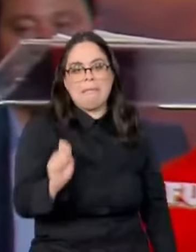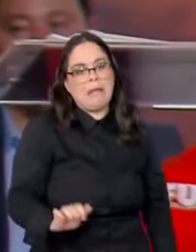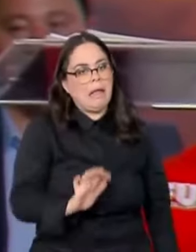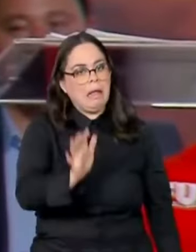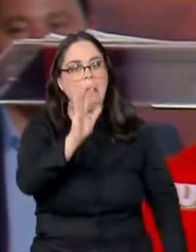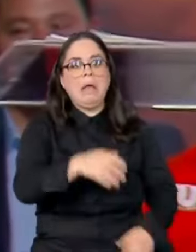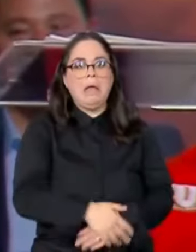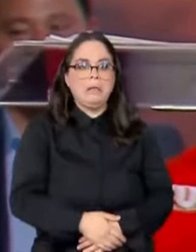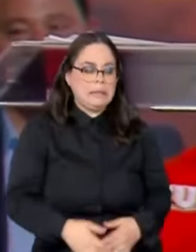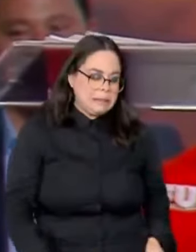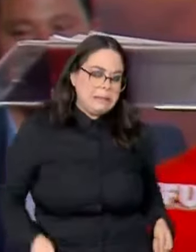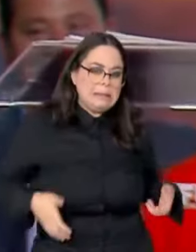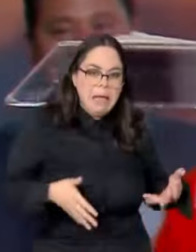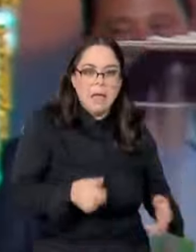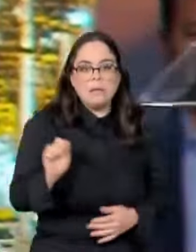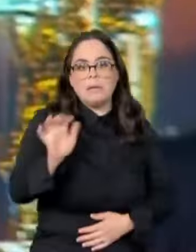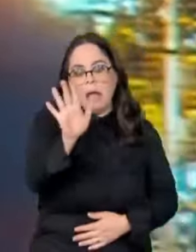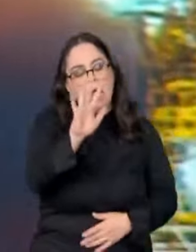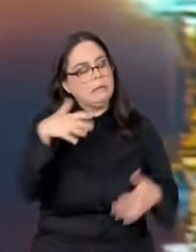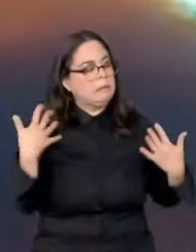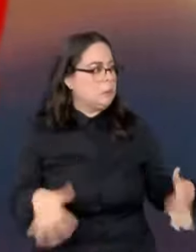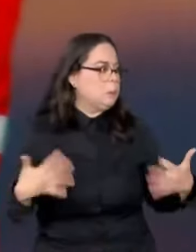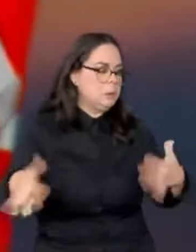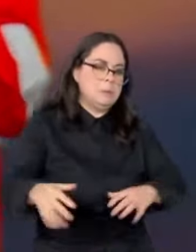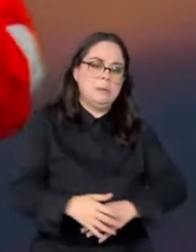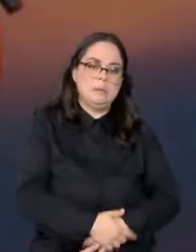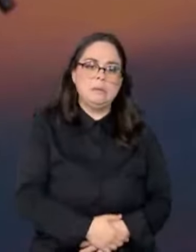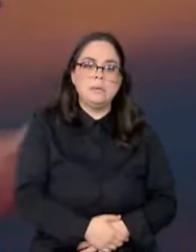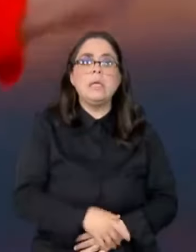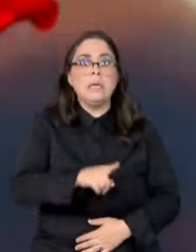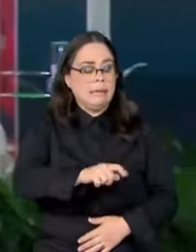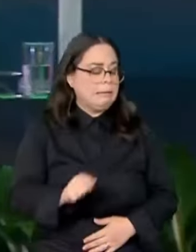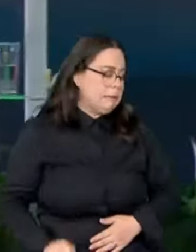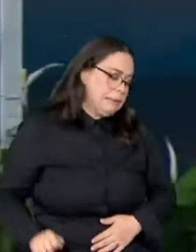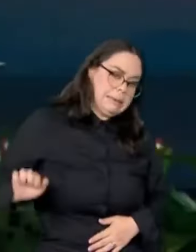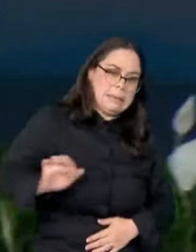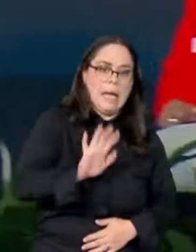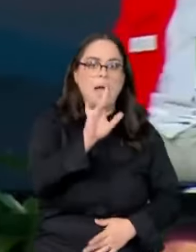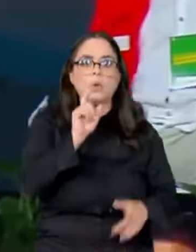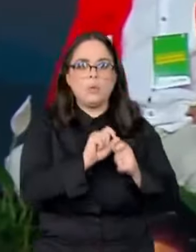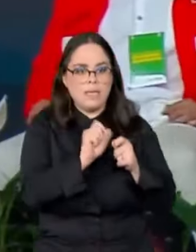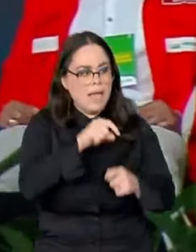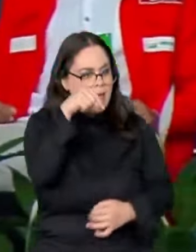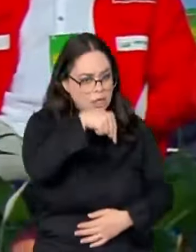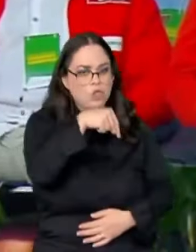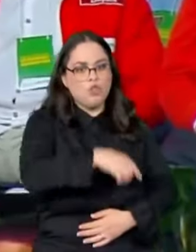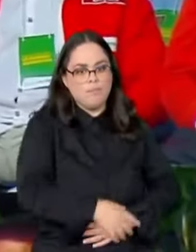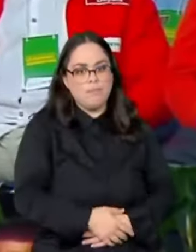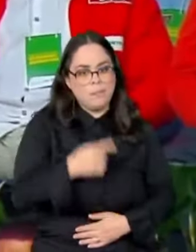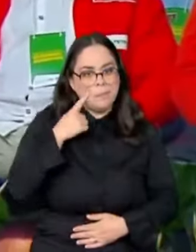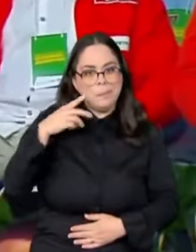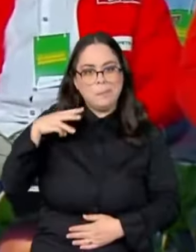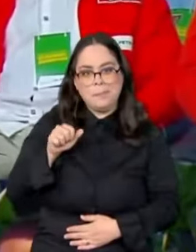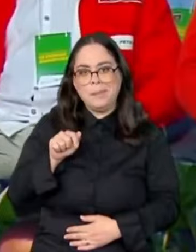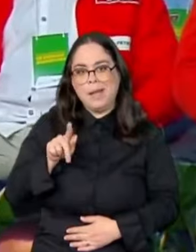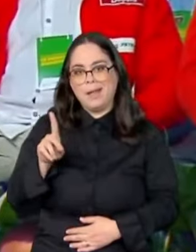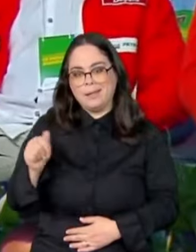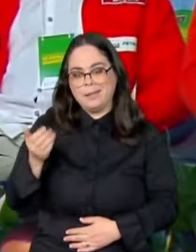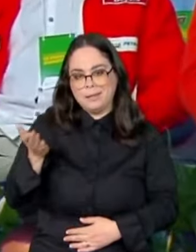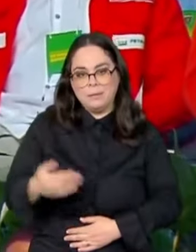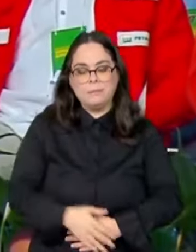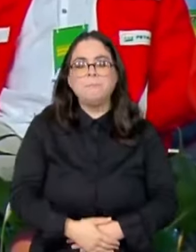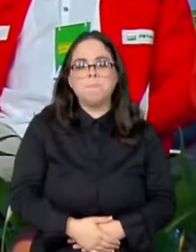caro, custa muito caro. Está custando caro fazer isso aqui, ô Magda. Está